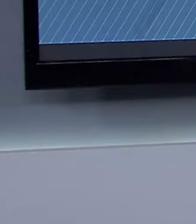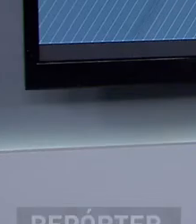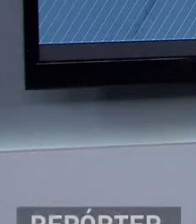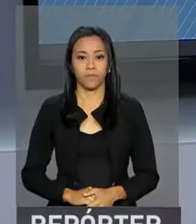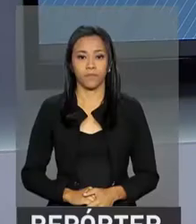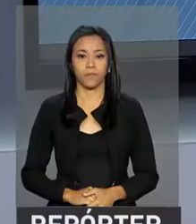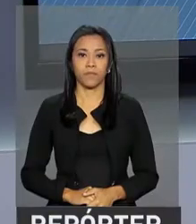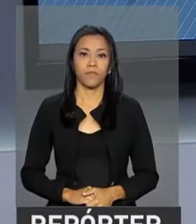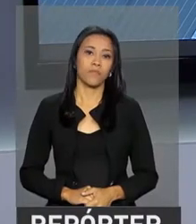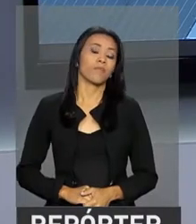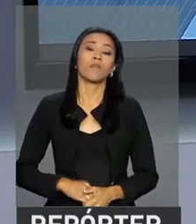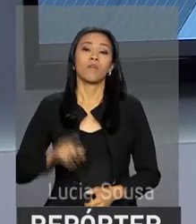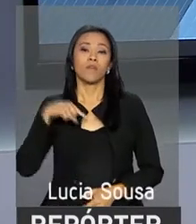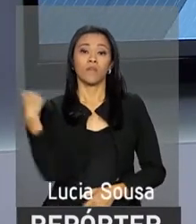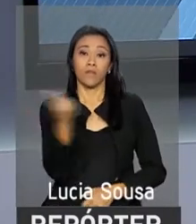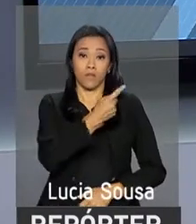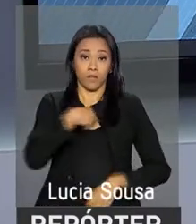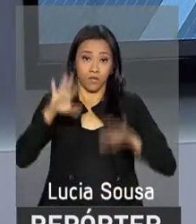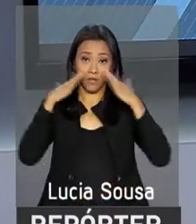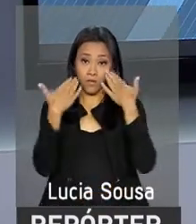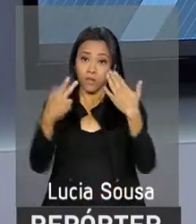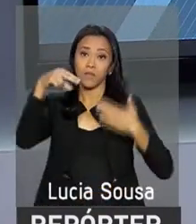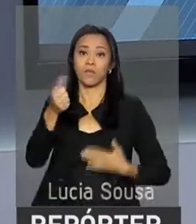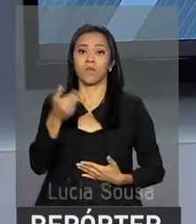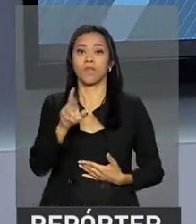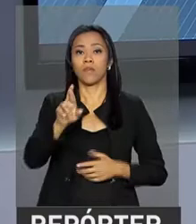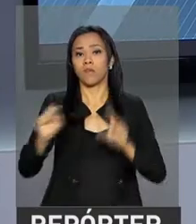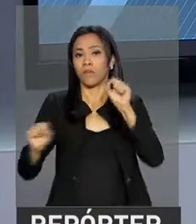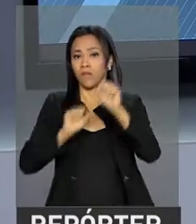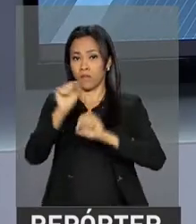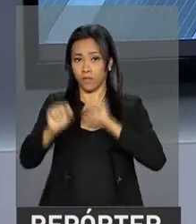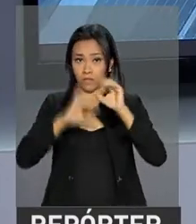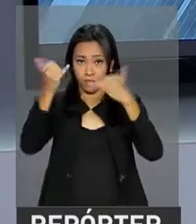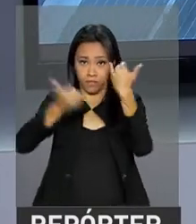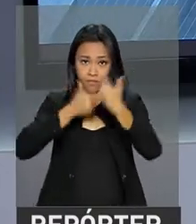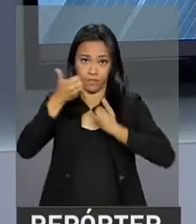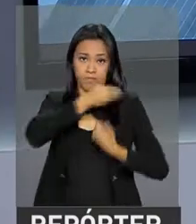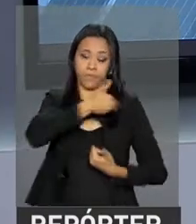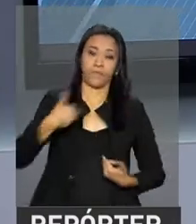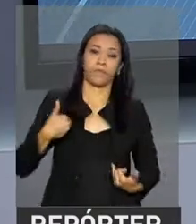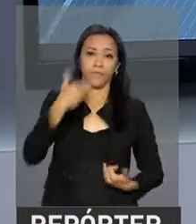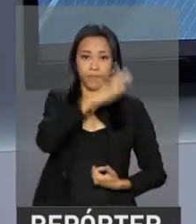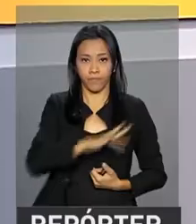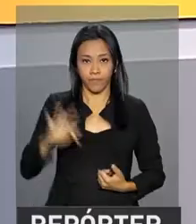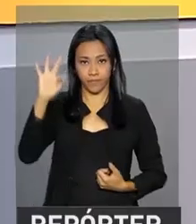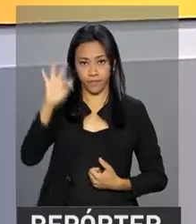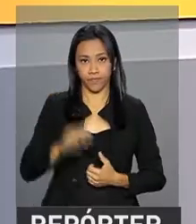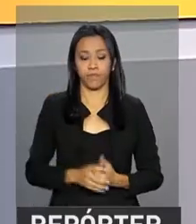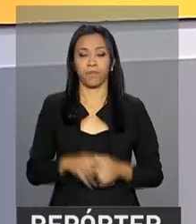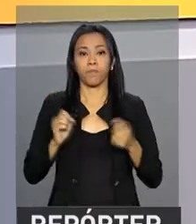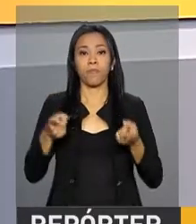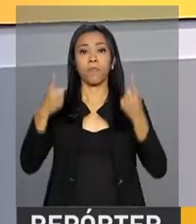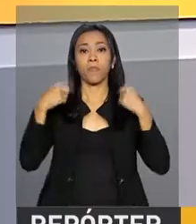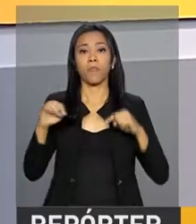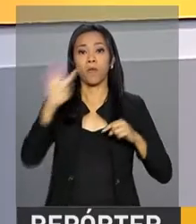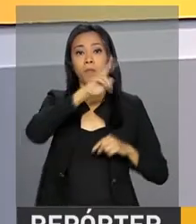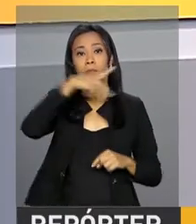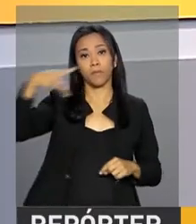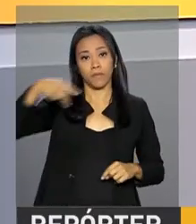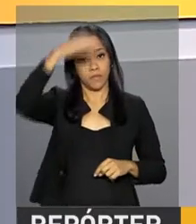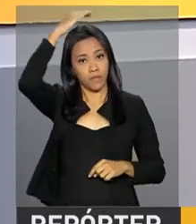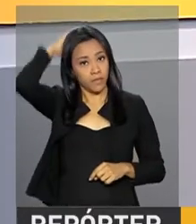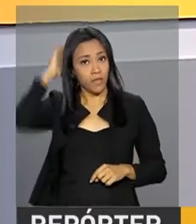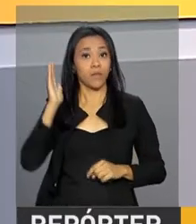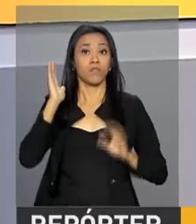olá estamos de volta com repórter nbr as notícias do governo federal o presidente michel temer